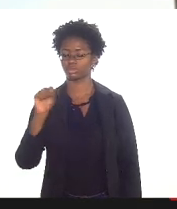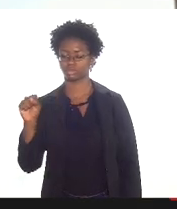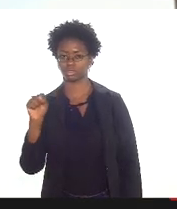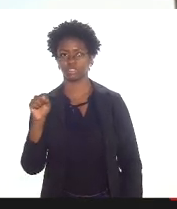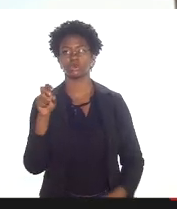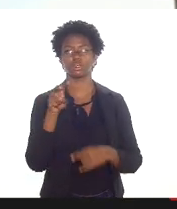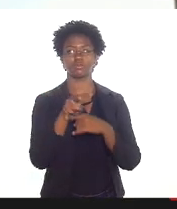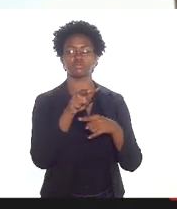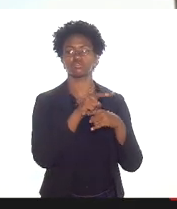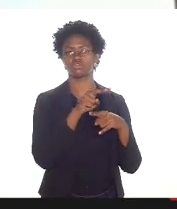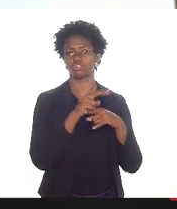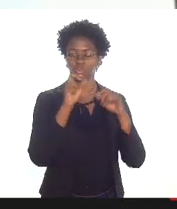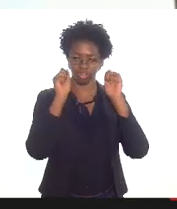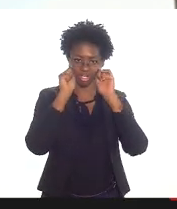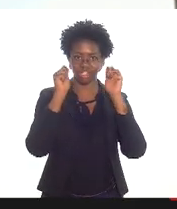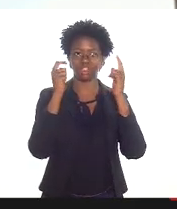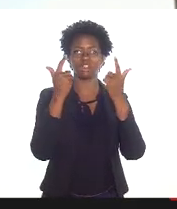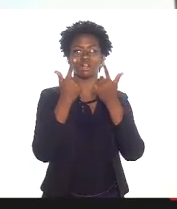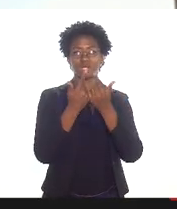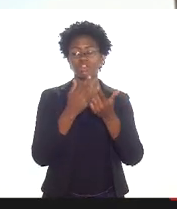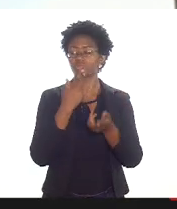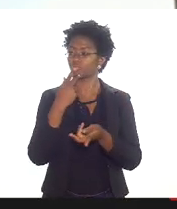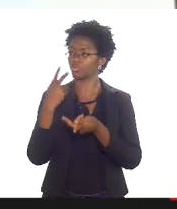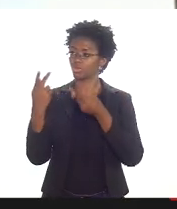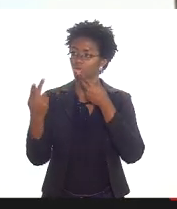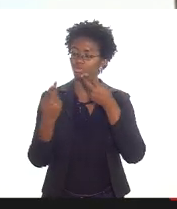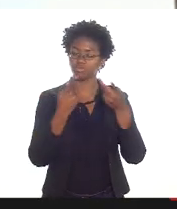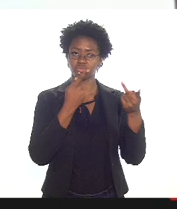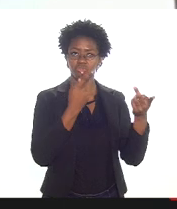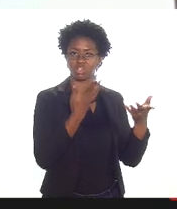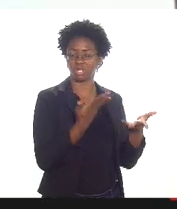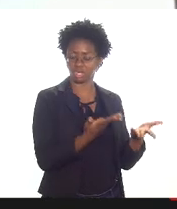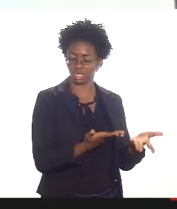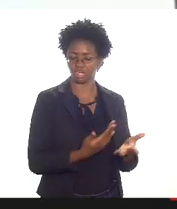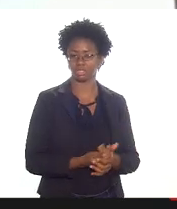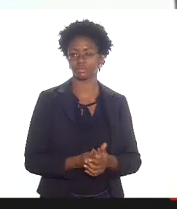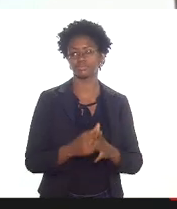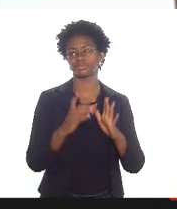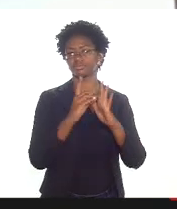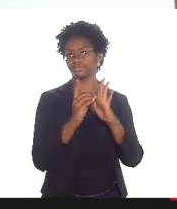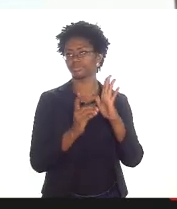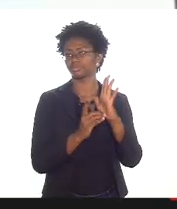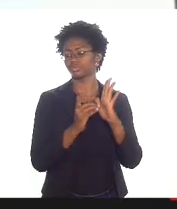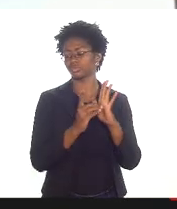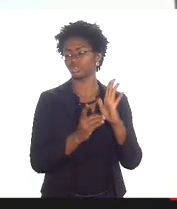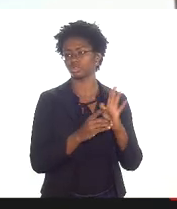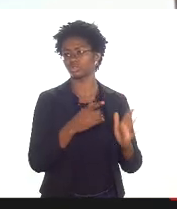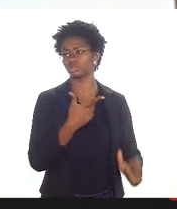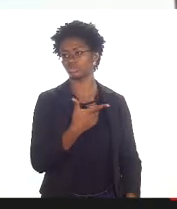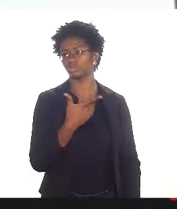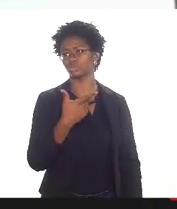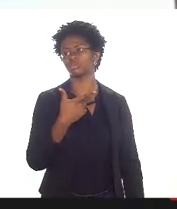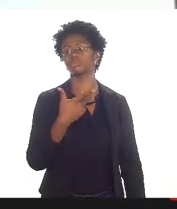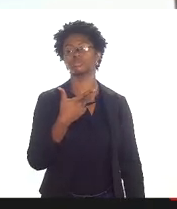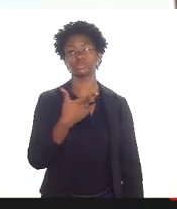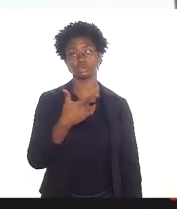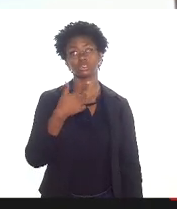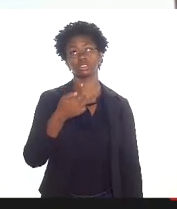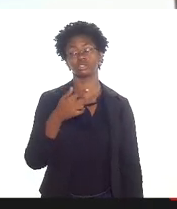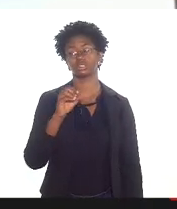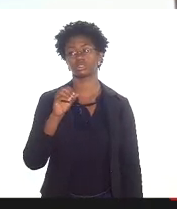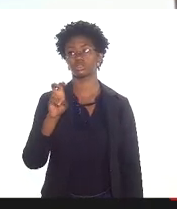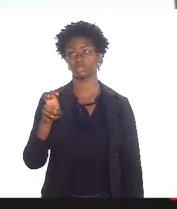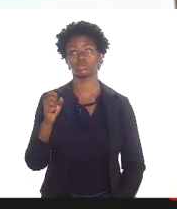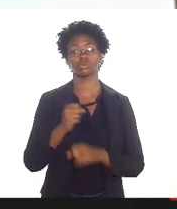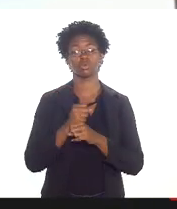Alerge, para fazer as suas considerações sobre o decreto 2705 de 98,